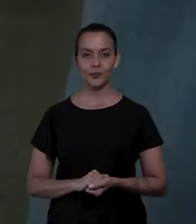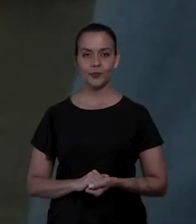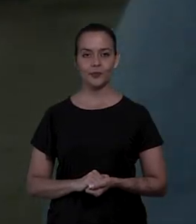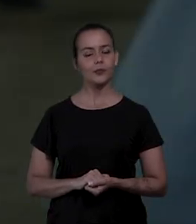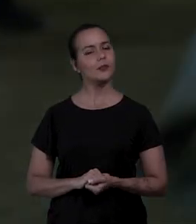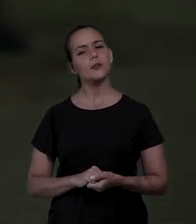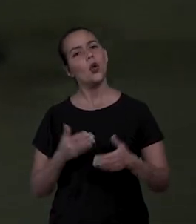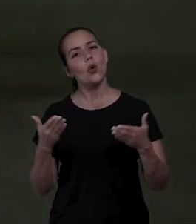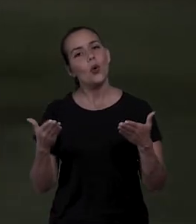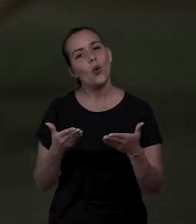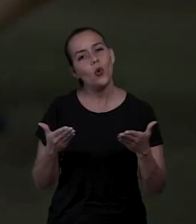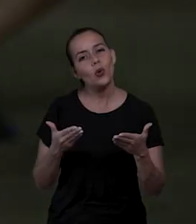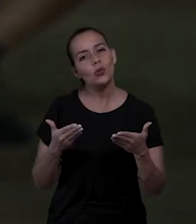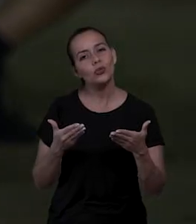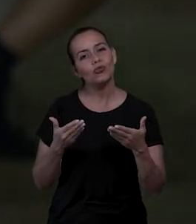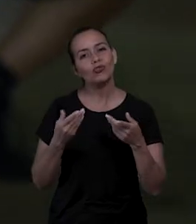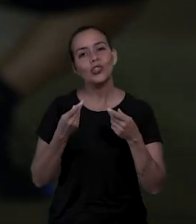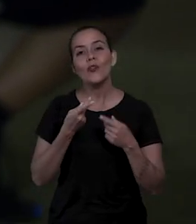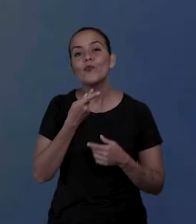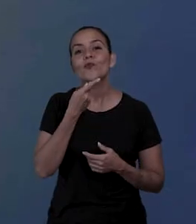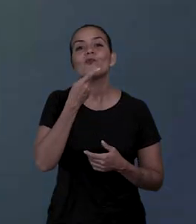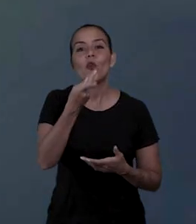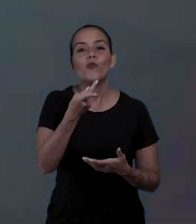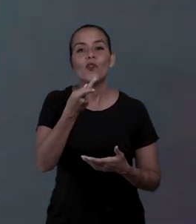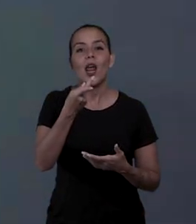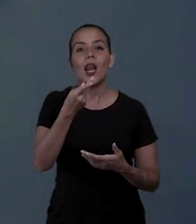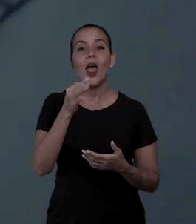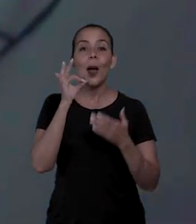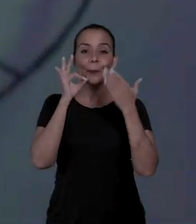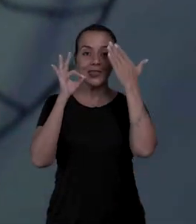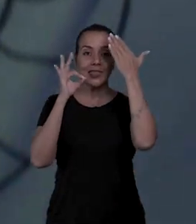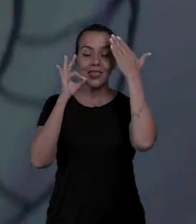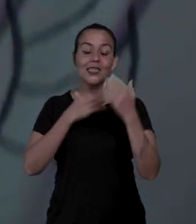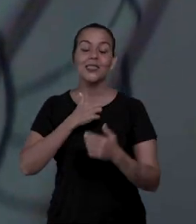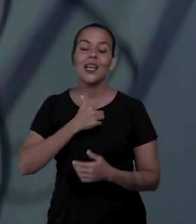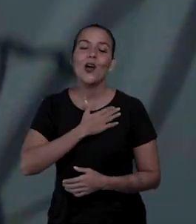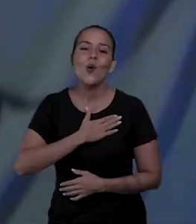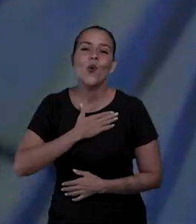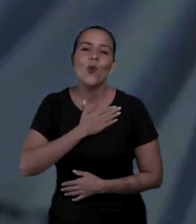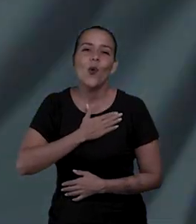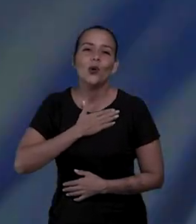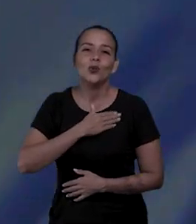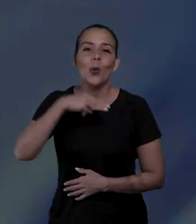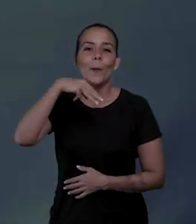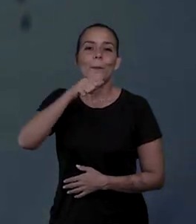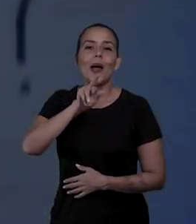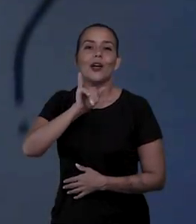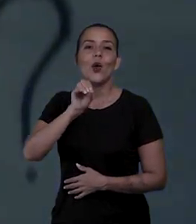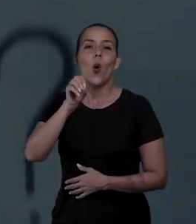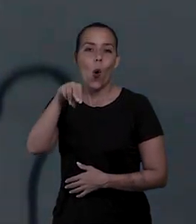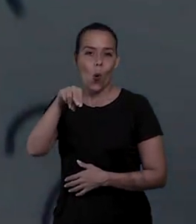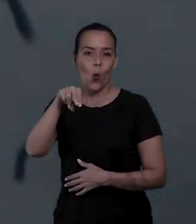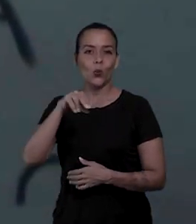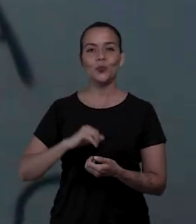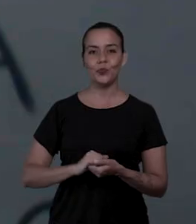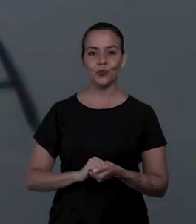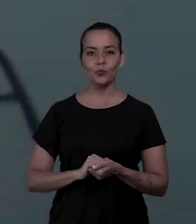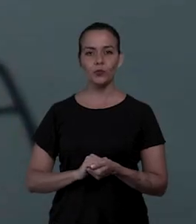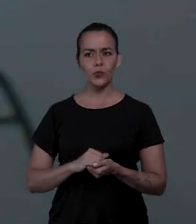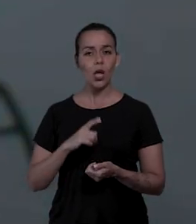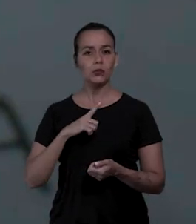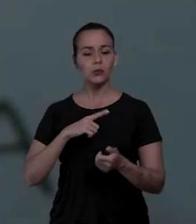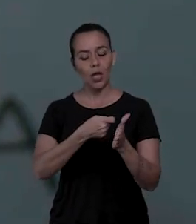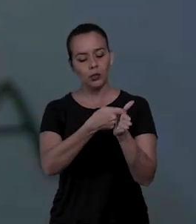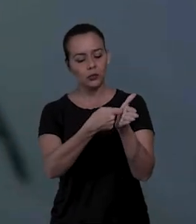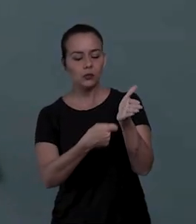em uma praça. Em uma camiseta branca, a ilustração de um robô bravo. Acima do desenho, a frase: a IA pode, Hoje eu mas vou ela falar deve. a